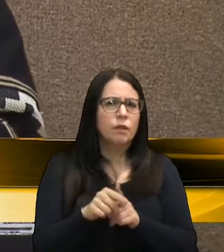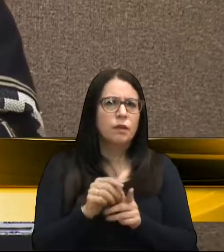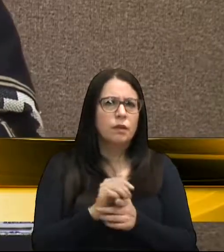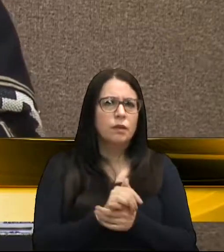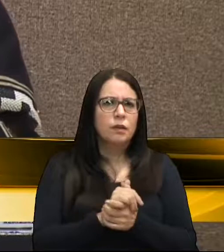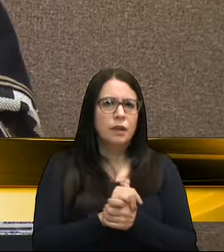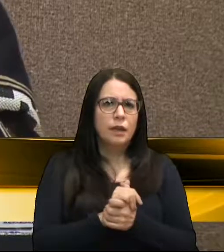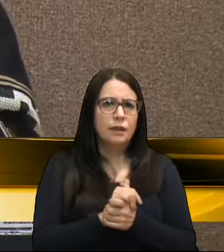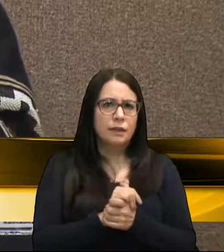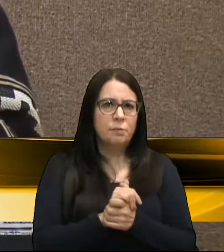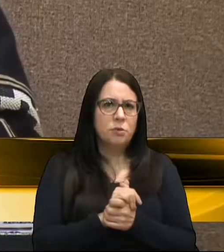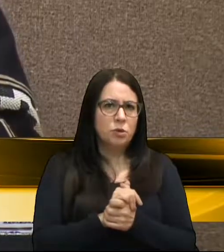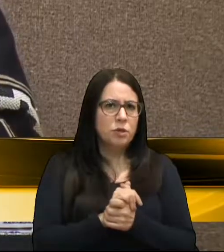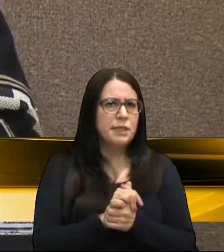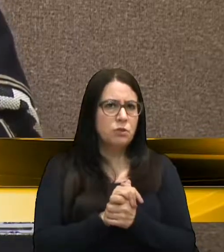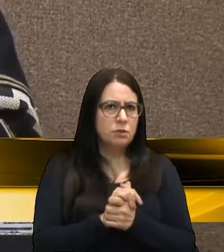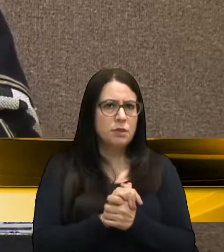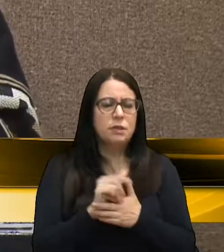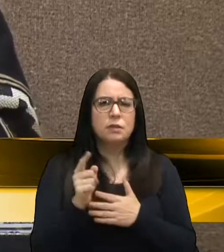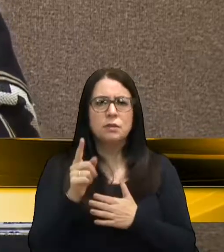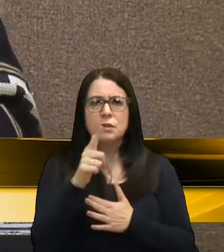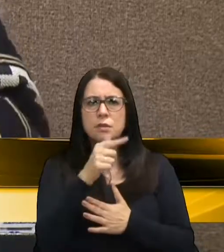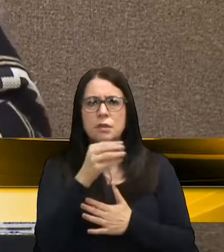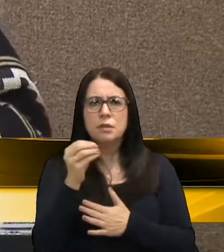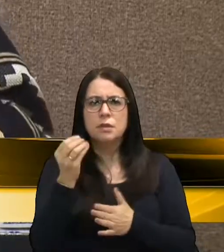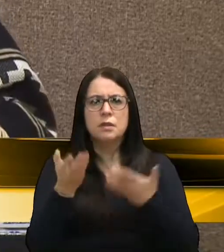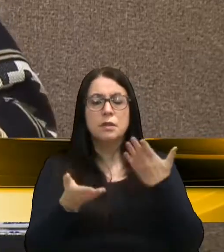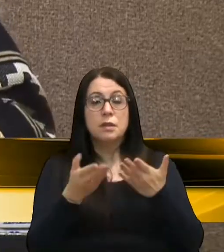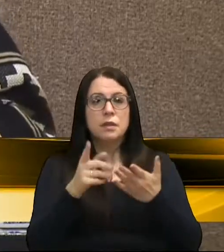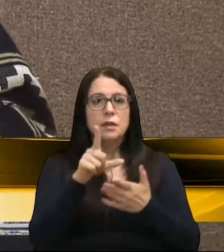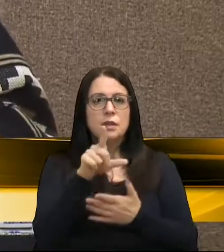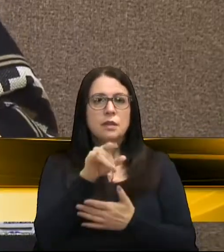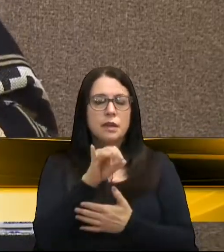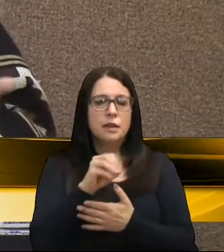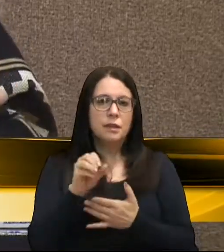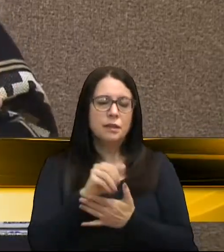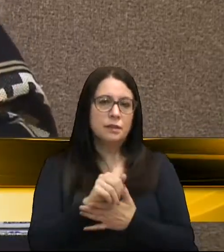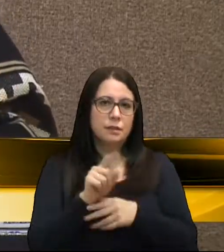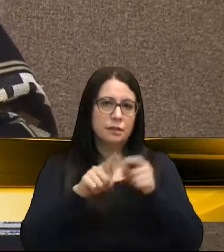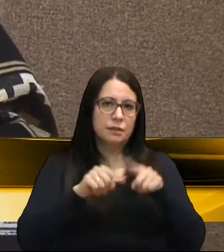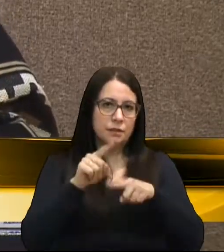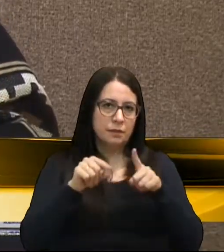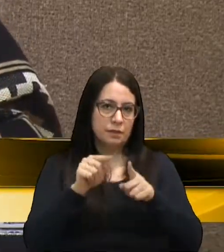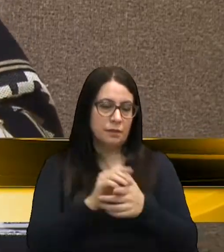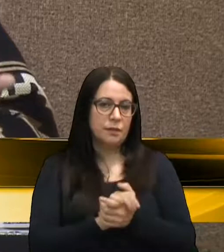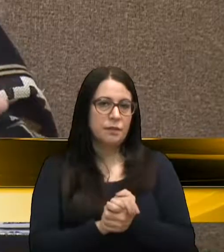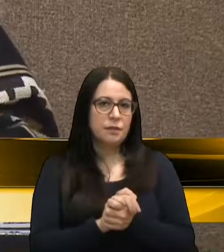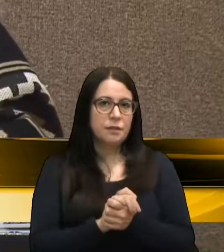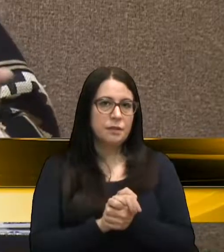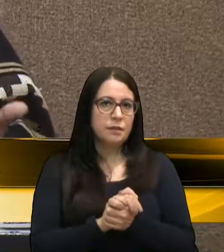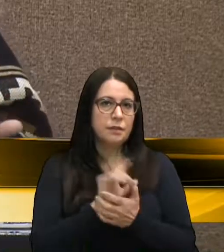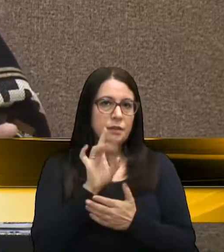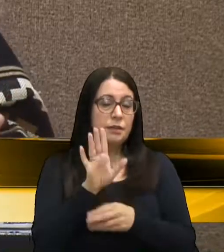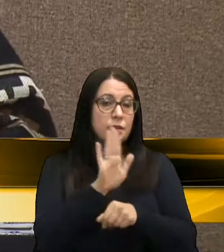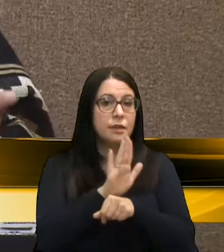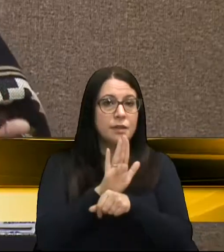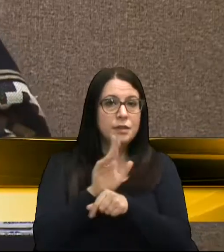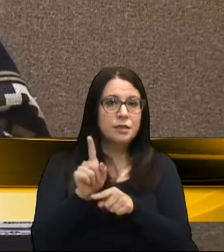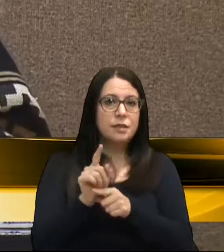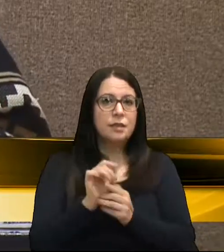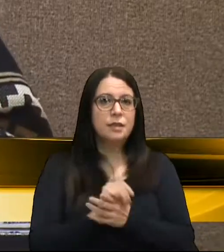de lixo já, 700 quilos de lixo, quer dizer, é uma atividade que só ajuda